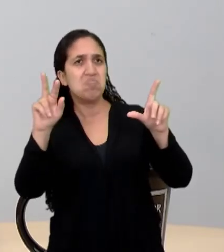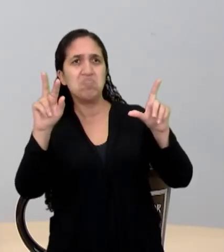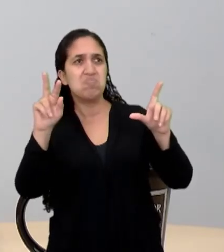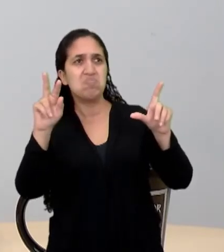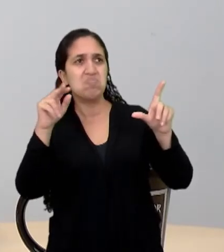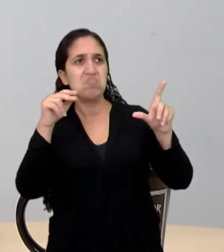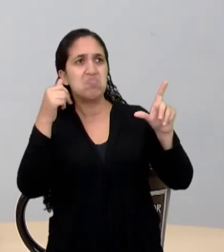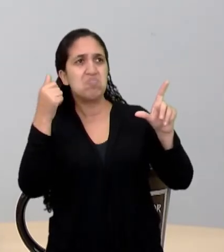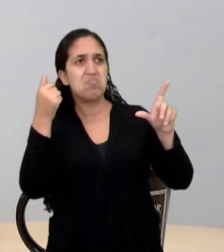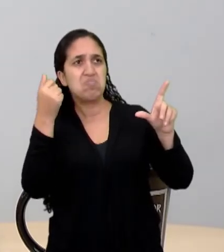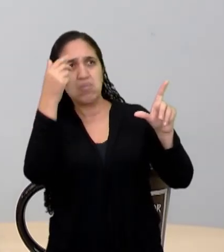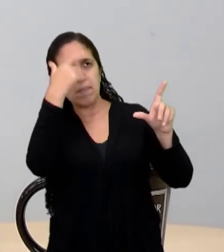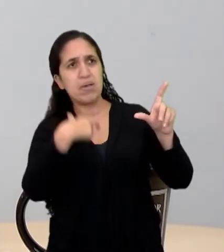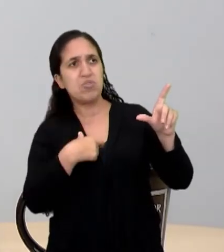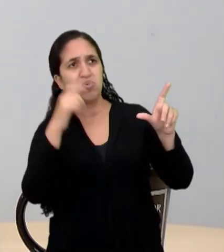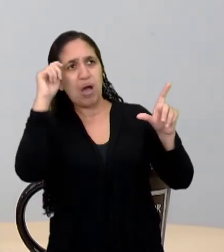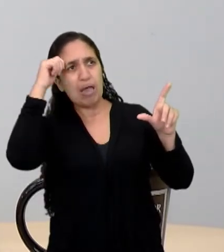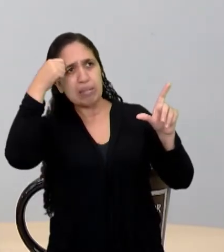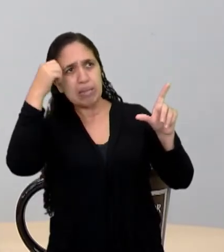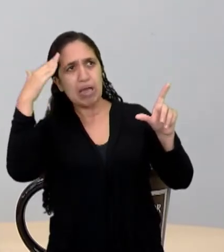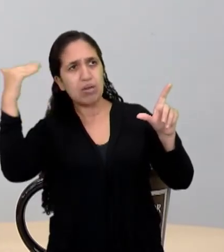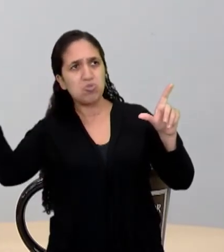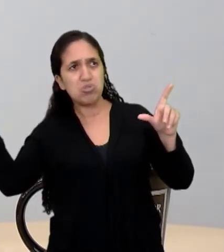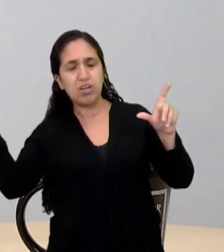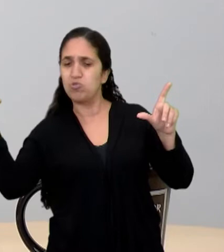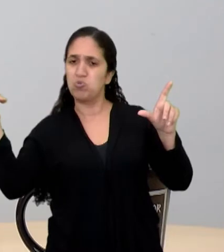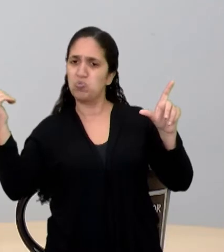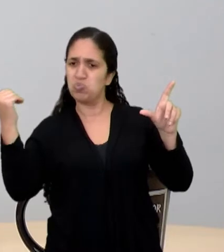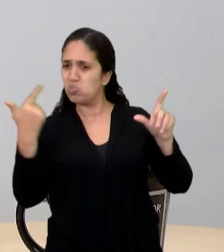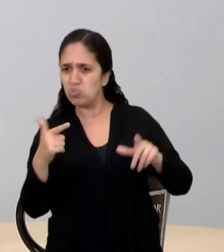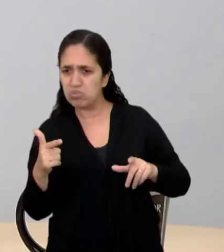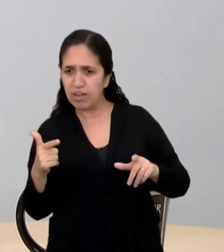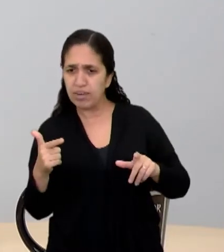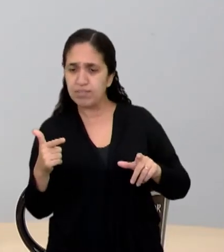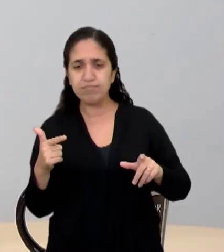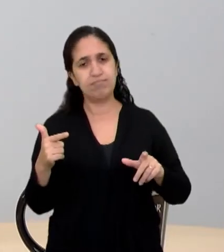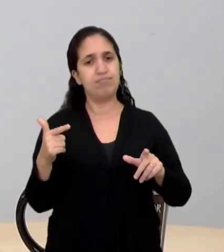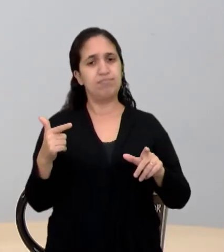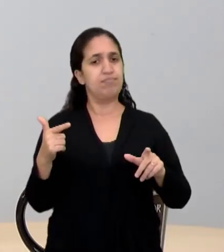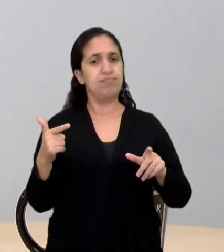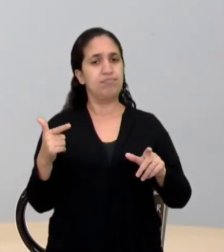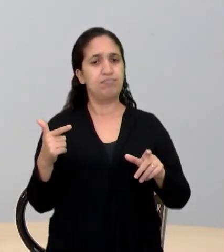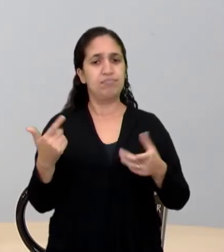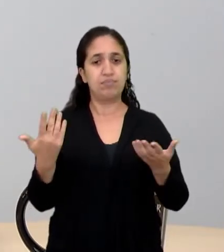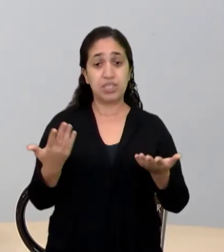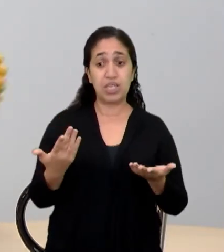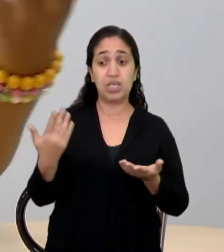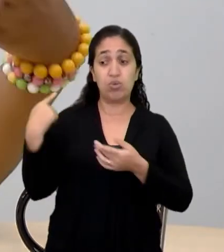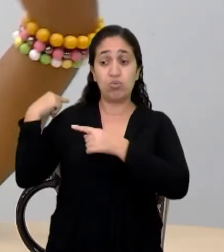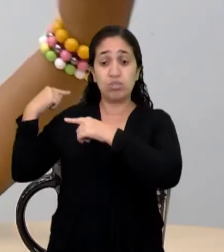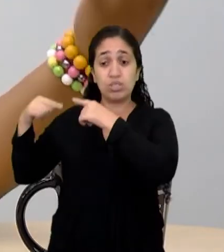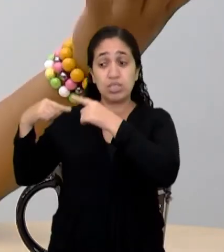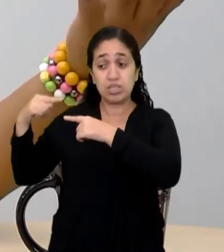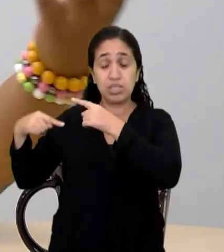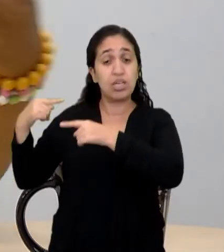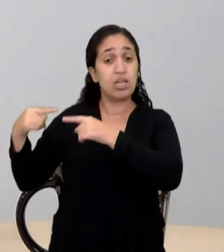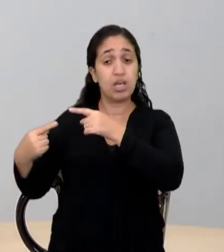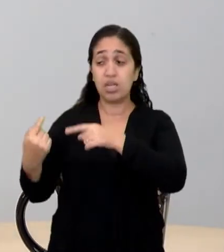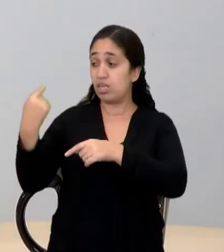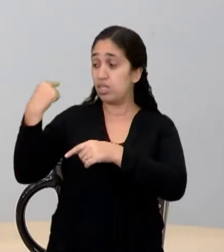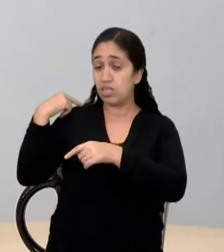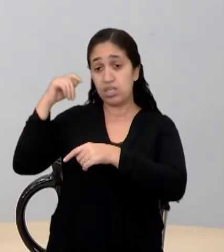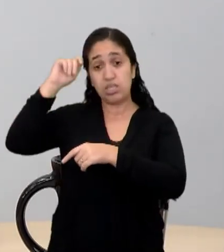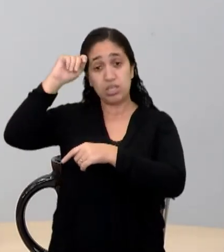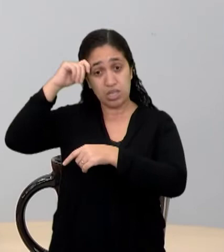uma pessoa negra de sucesso, porque não existe sempre esse contexto, não mostra que os descendentes, os nossos ancestrais